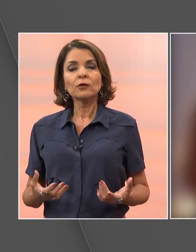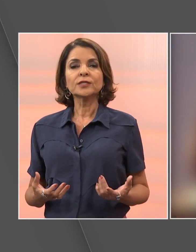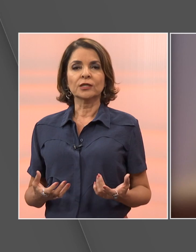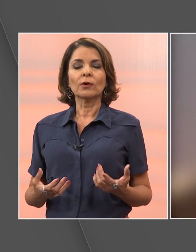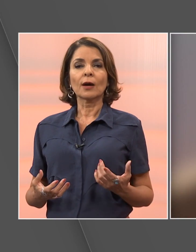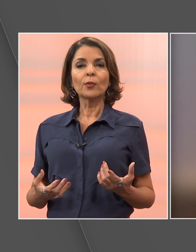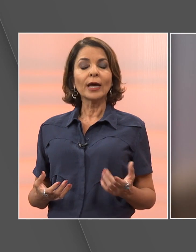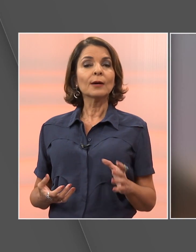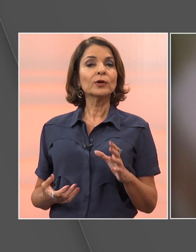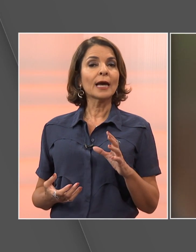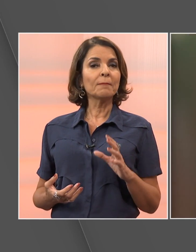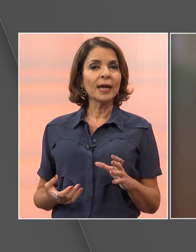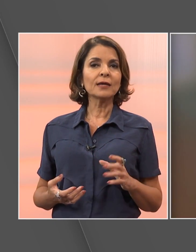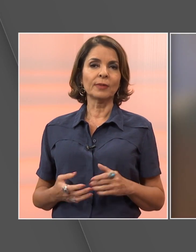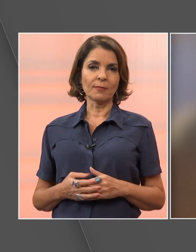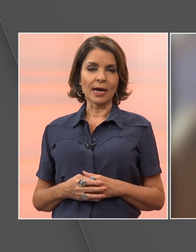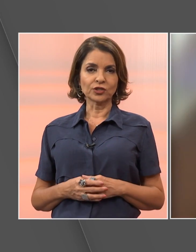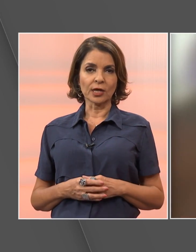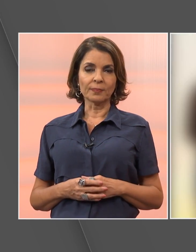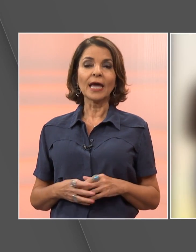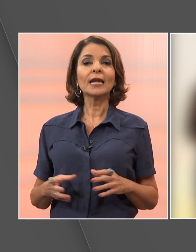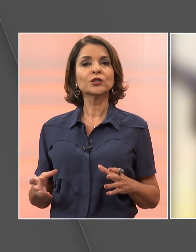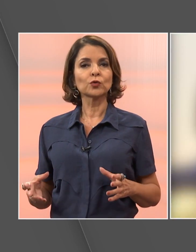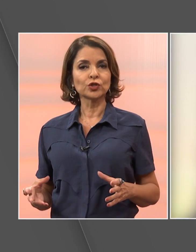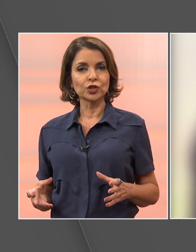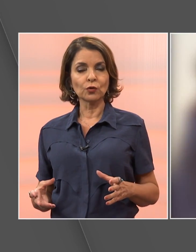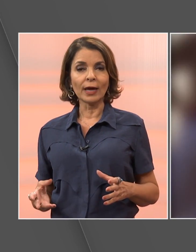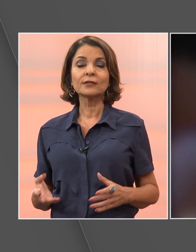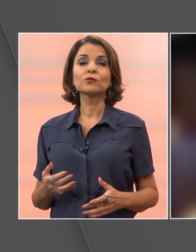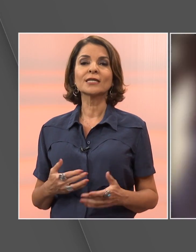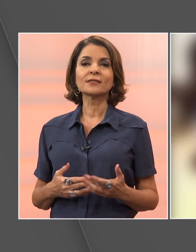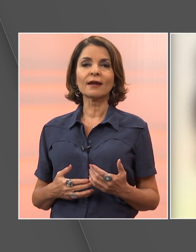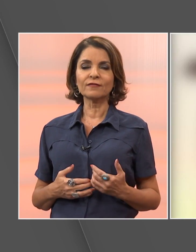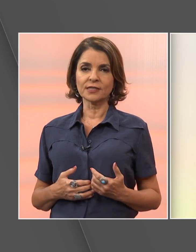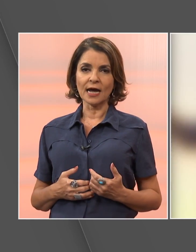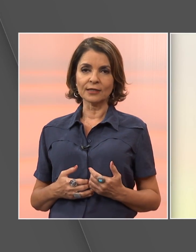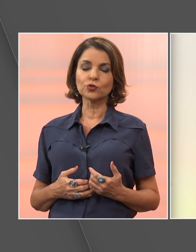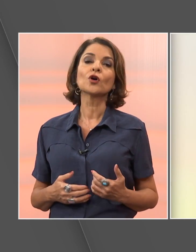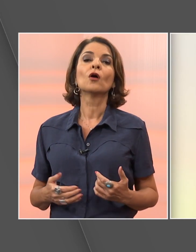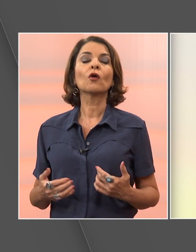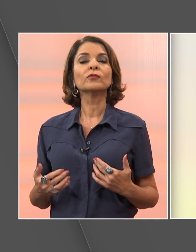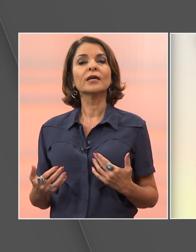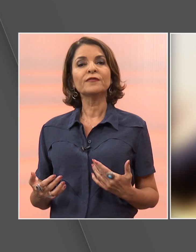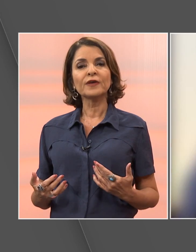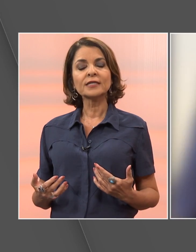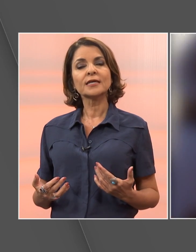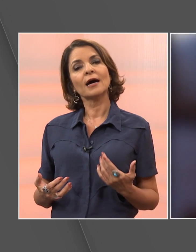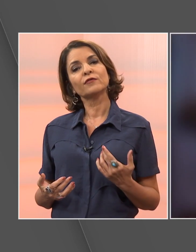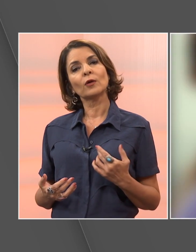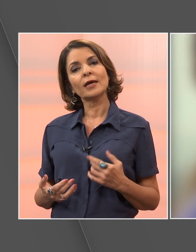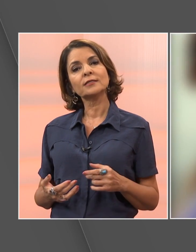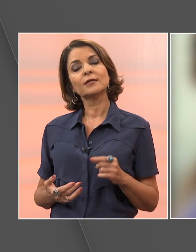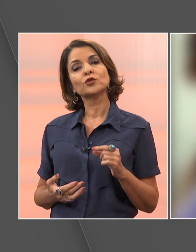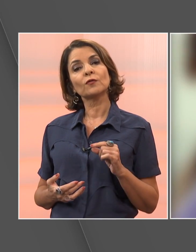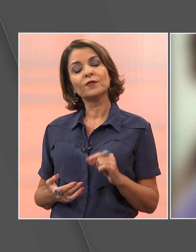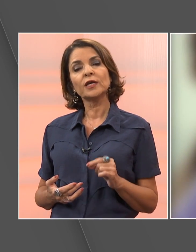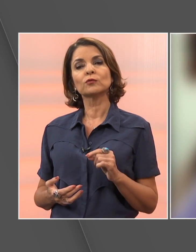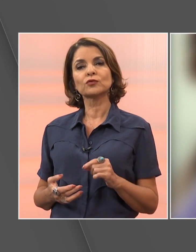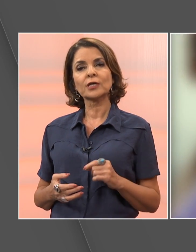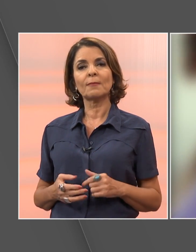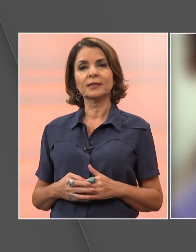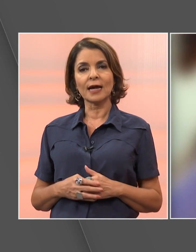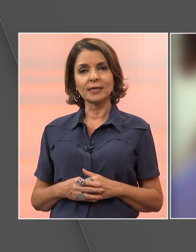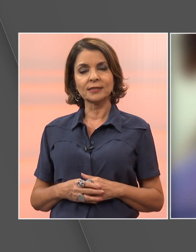Eu cito a capoeira porque é bem emblemática. Ela surgiu entre os escravizados como defesa à violência que